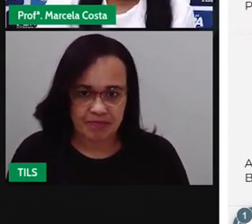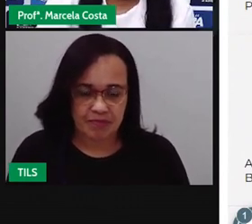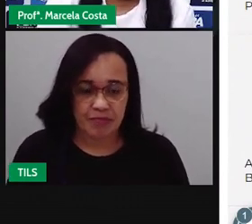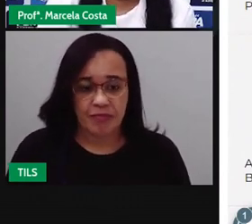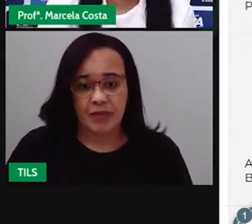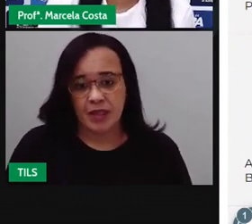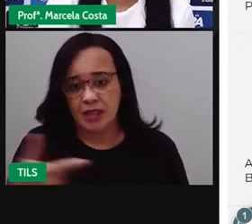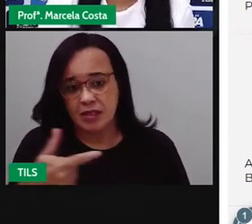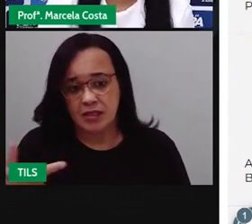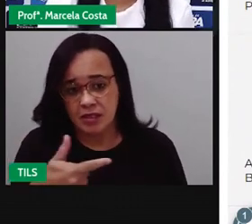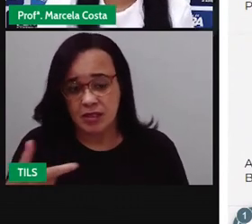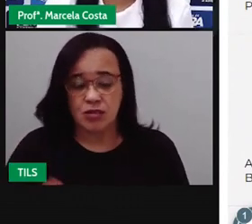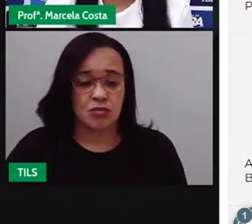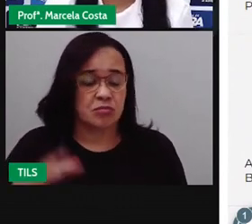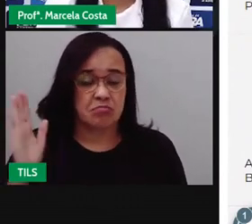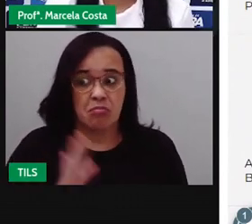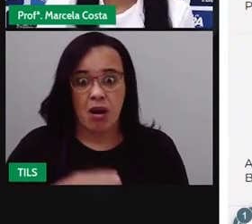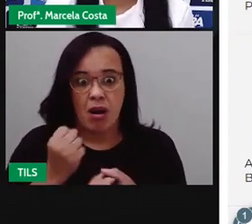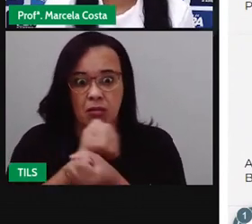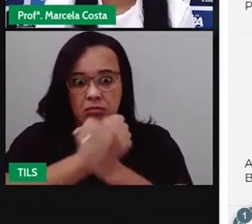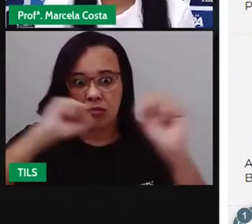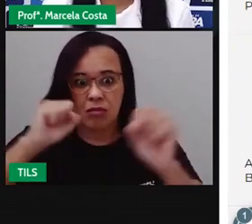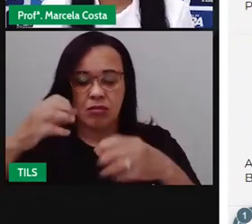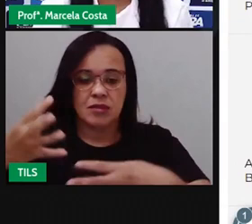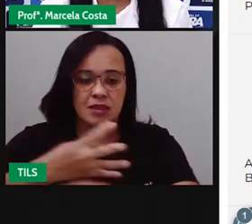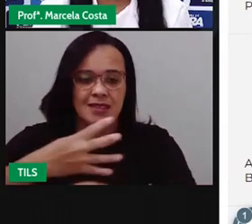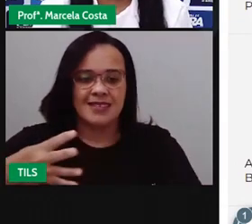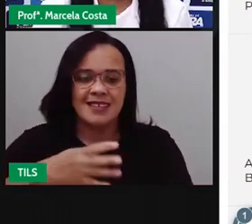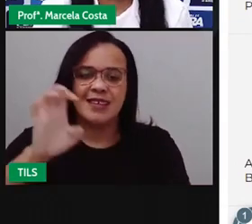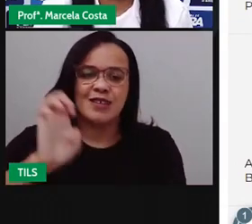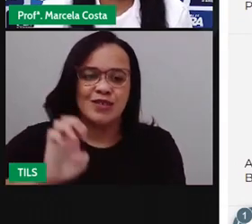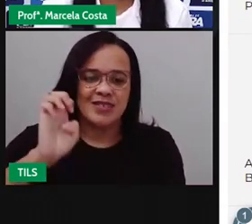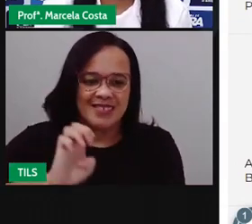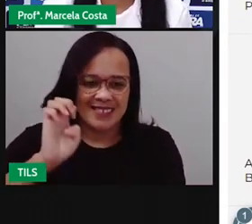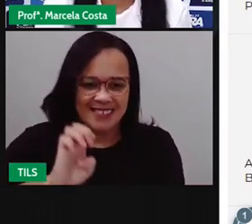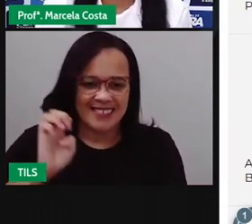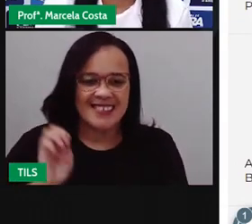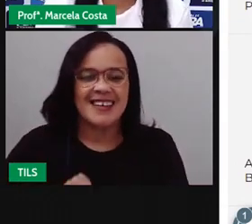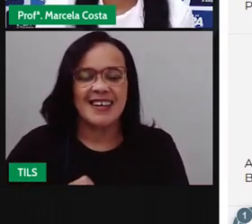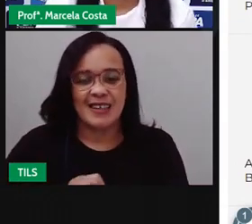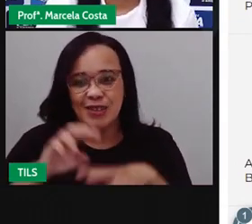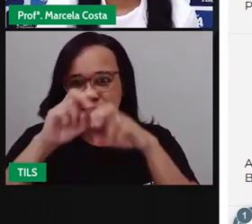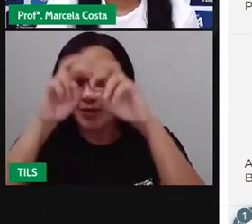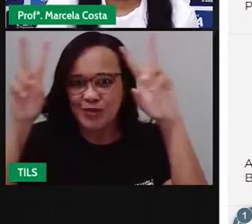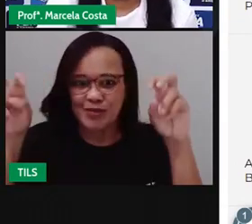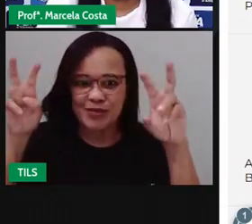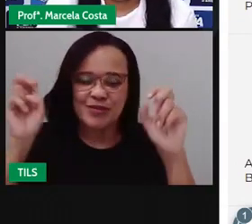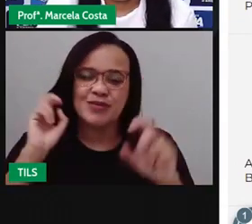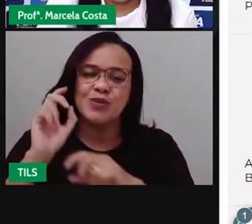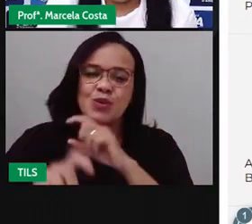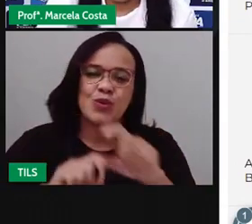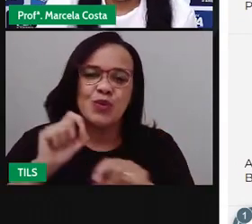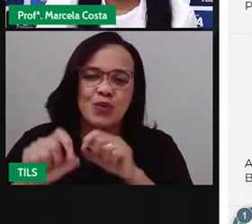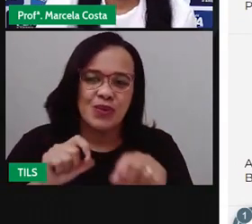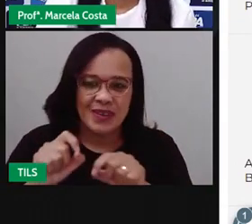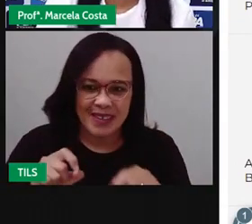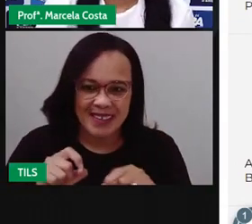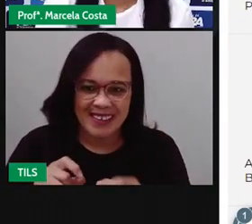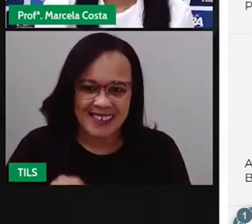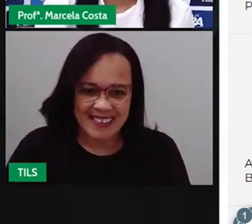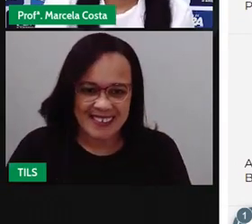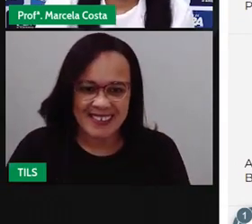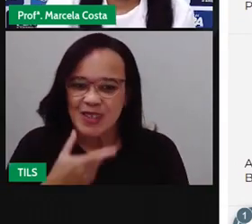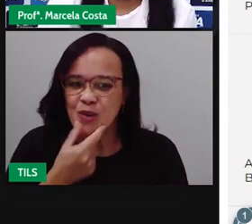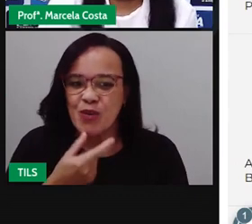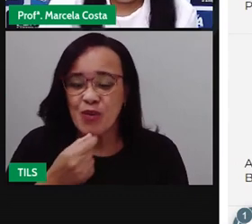a segunda maior cidade do estado, Feira de Santana, ganhou do escritor Rui Barbosa o Águia de Aiá, o alcunha